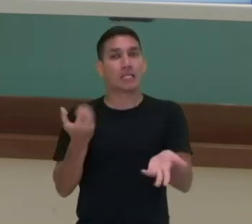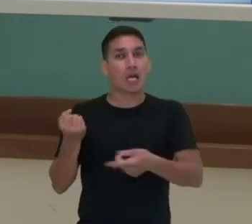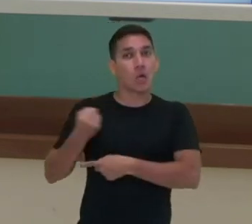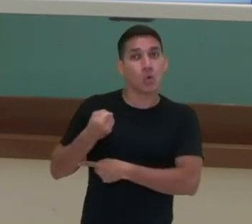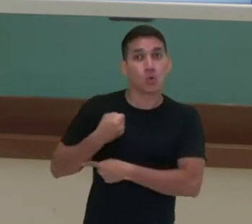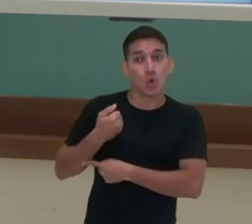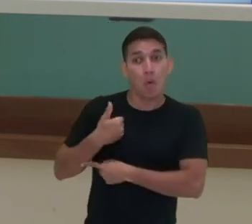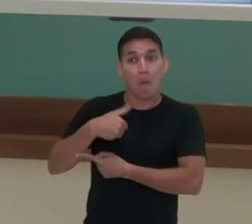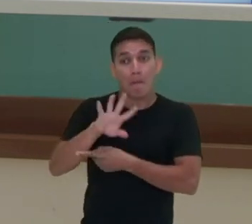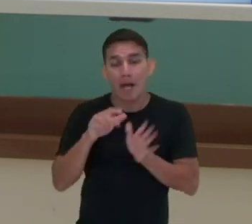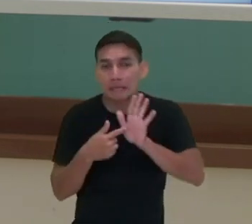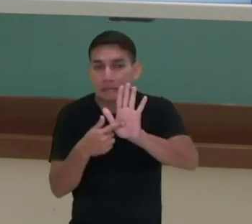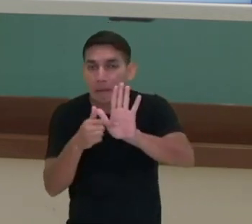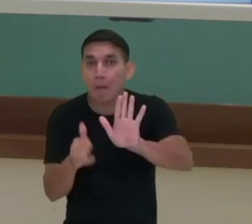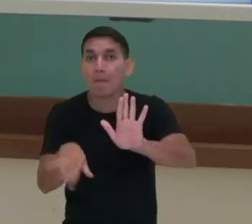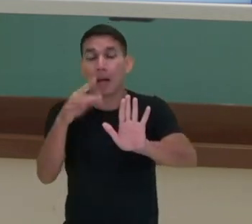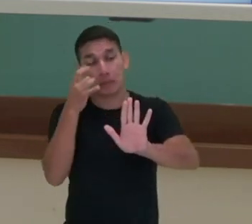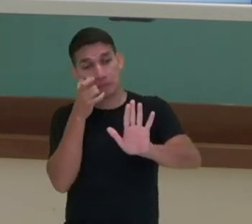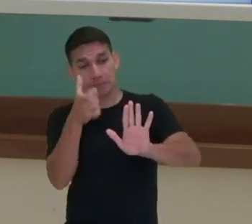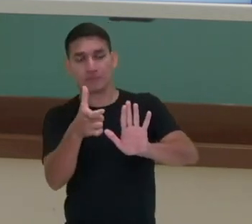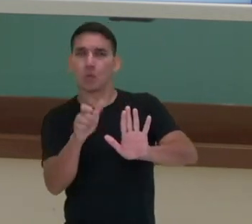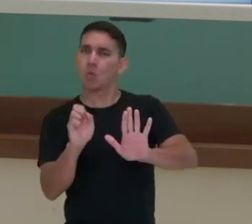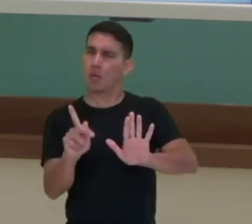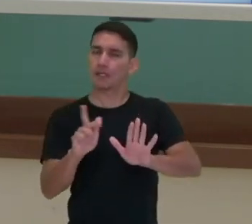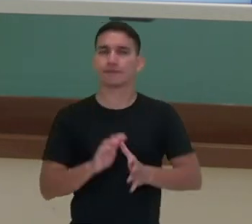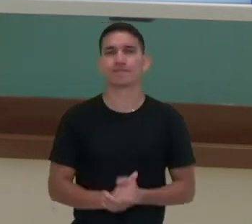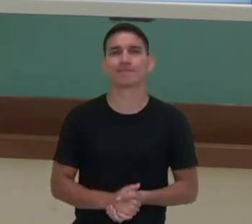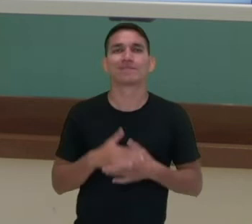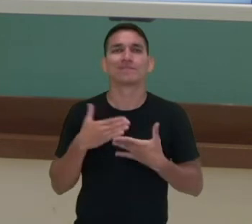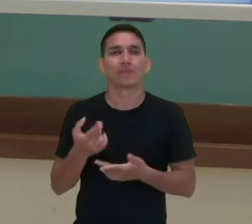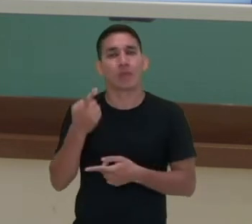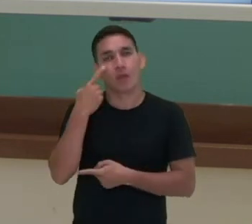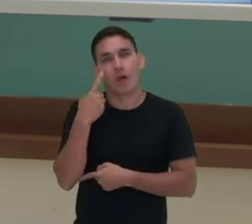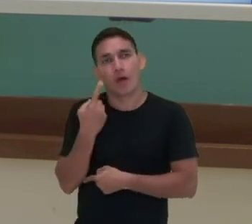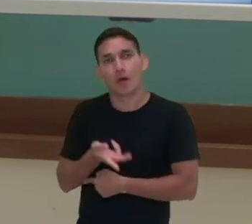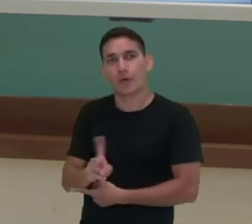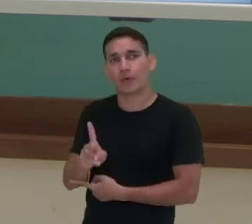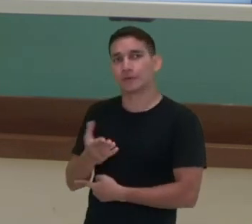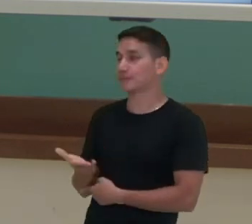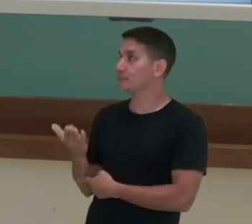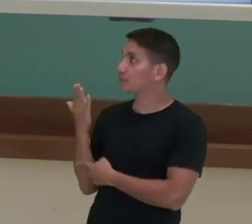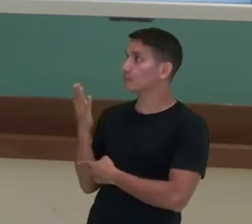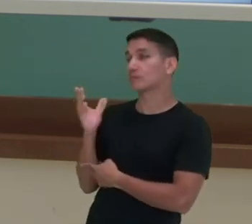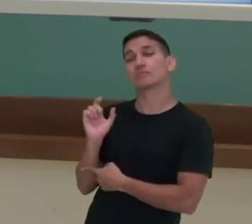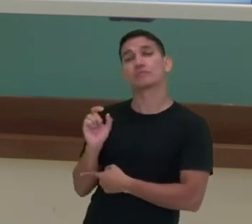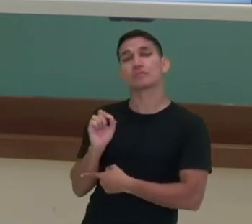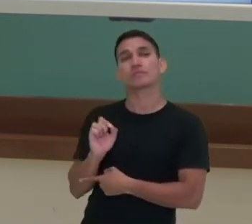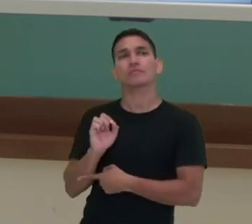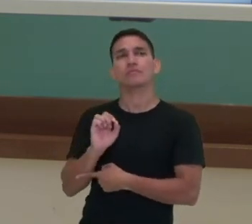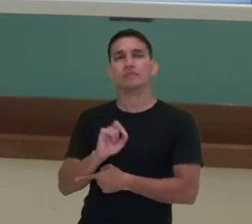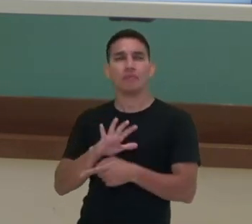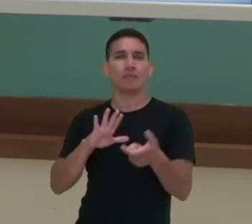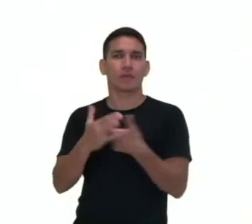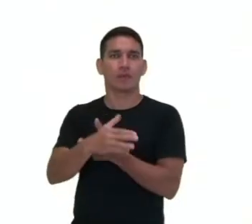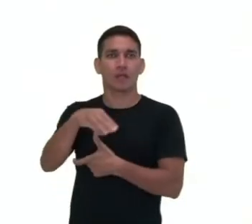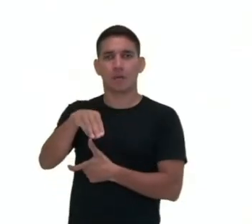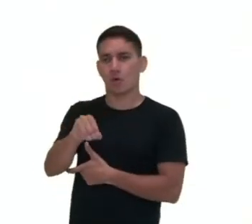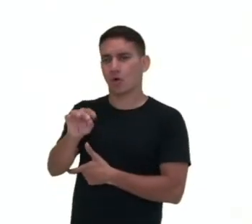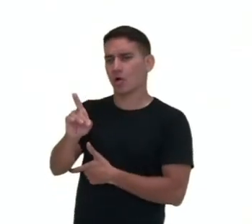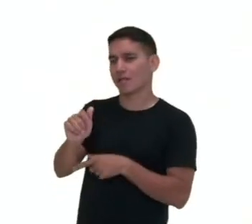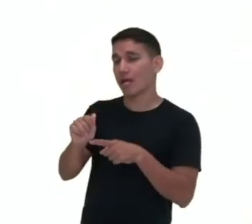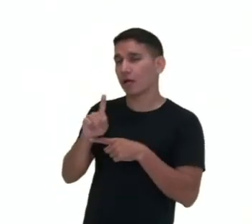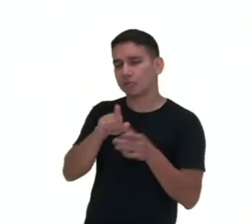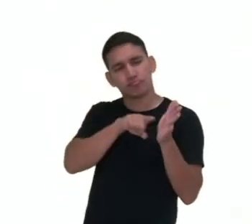da variável que mais está aparecendo. Tranquilo? Então vamos lá, continuando aqui. Então, aqui